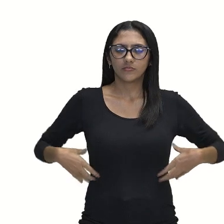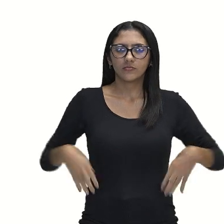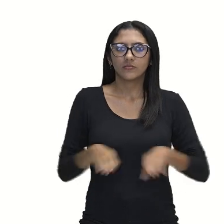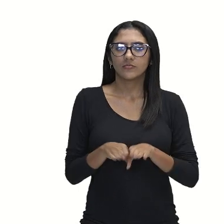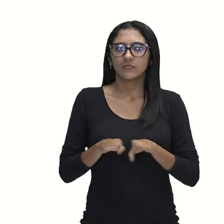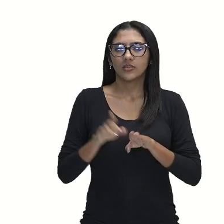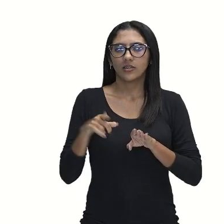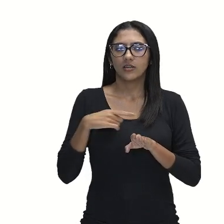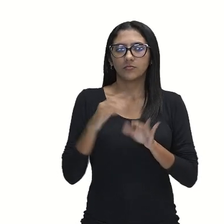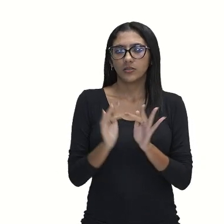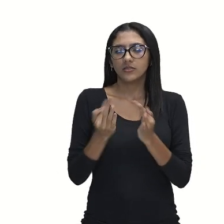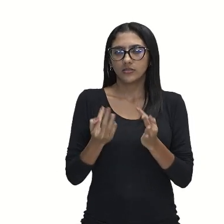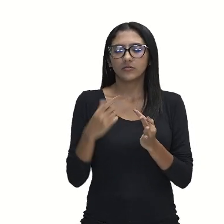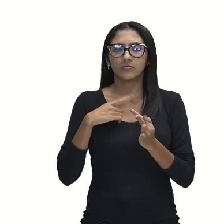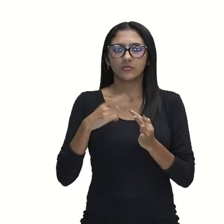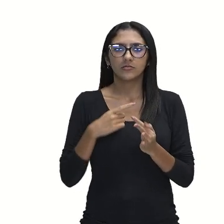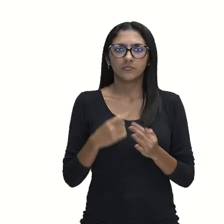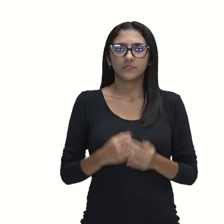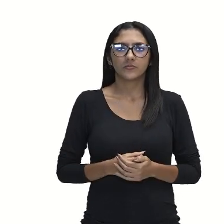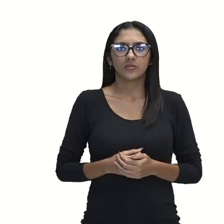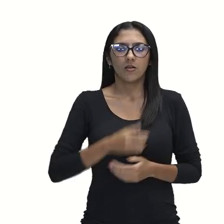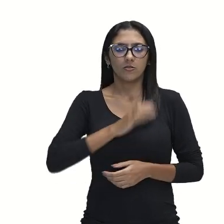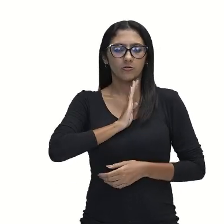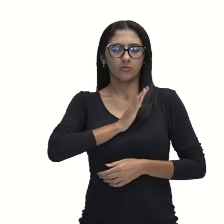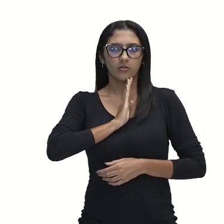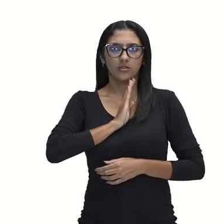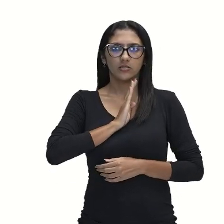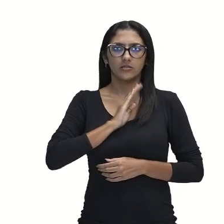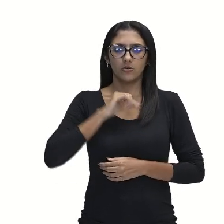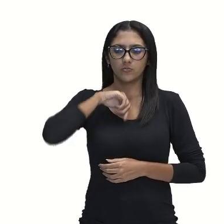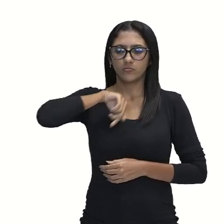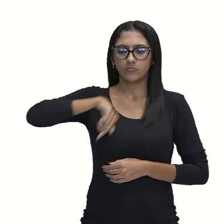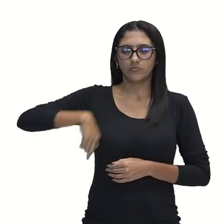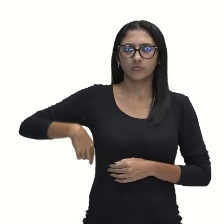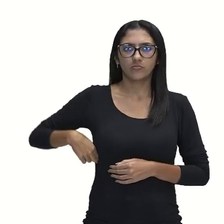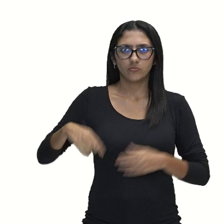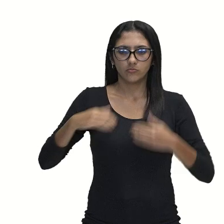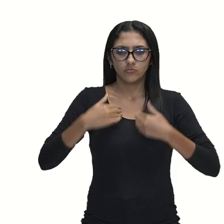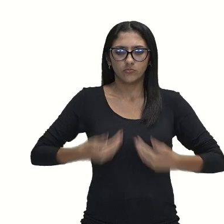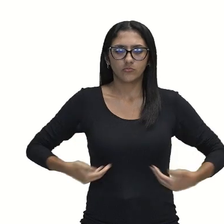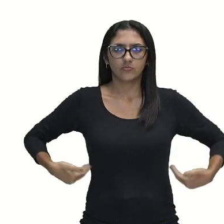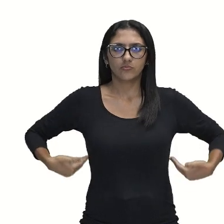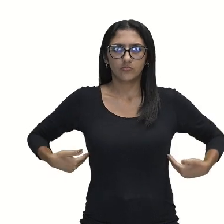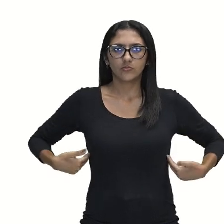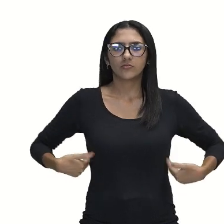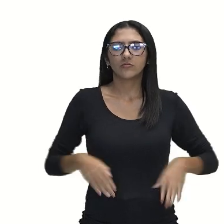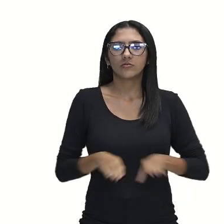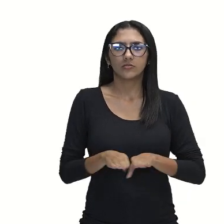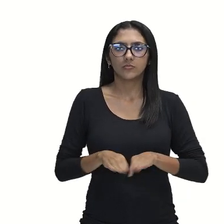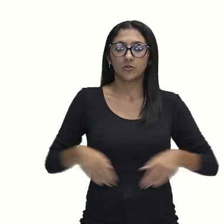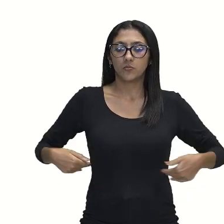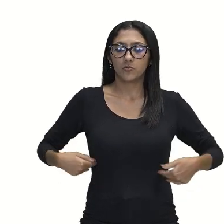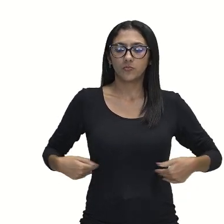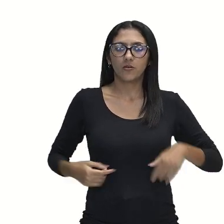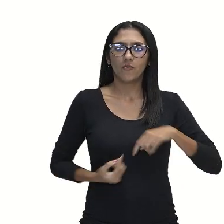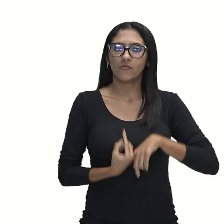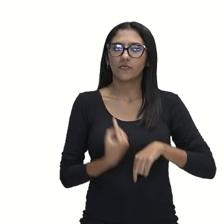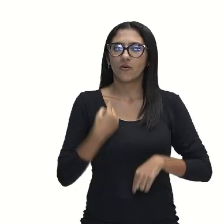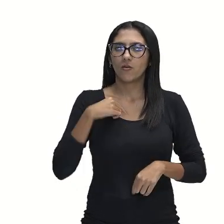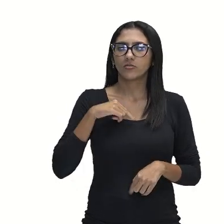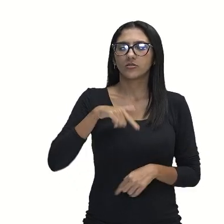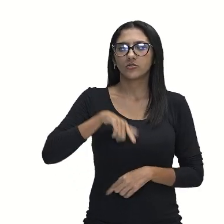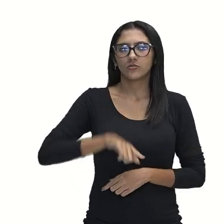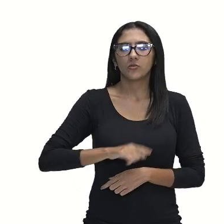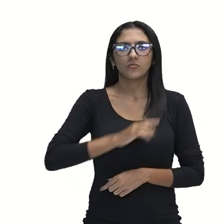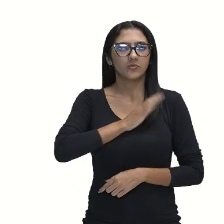que acontece do coração para o pulmão e do pulmão para o coração.